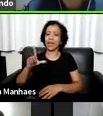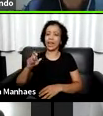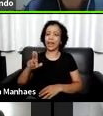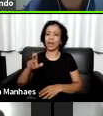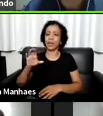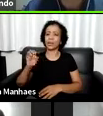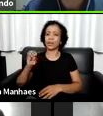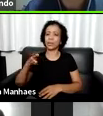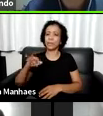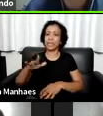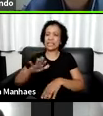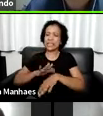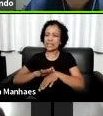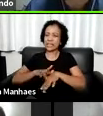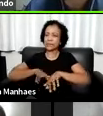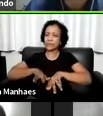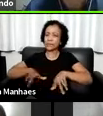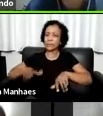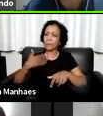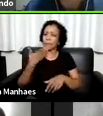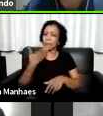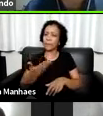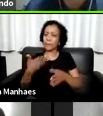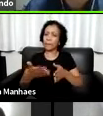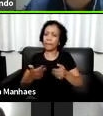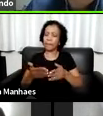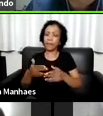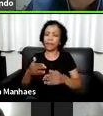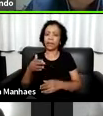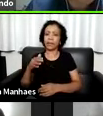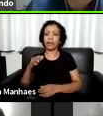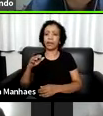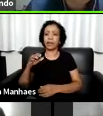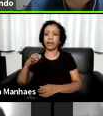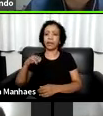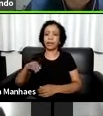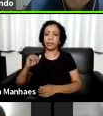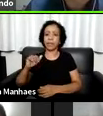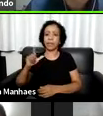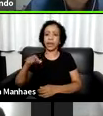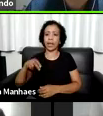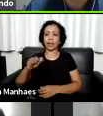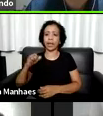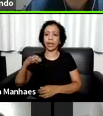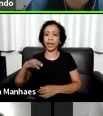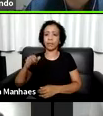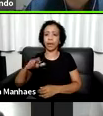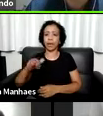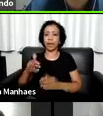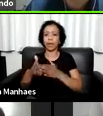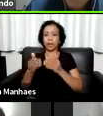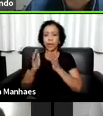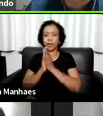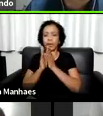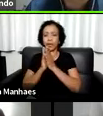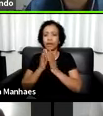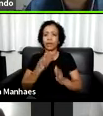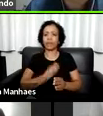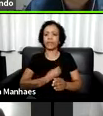tantos pedidos sendo colocados aqui. A Milena Amaral pede pela amiga dela, Miriam, que está em Portugal com suspeita